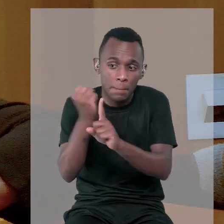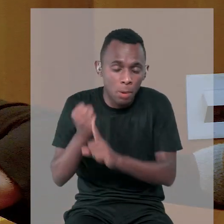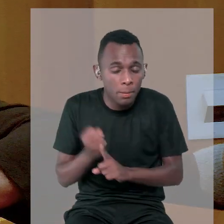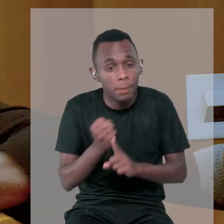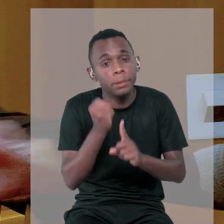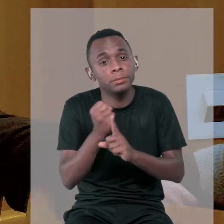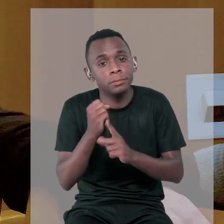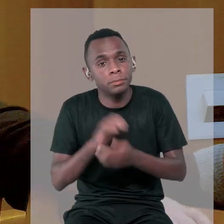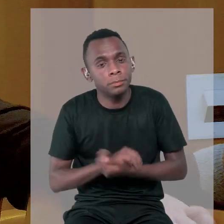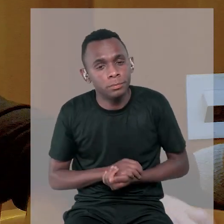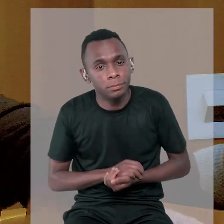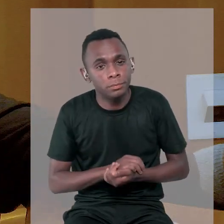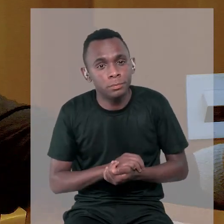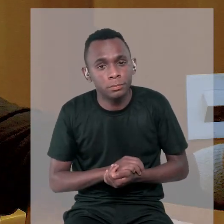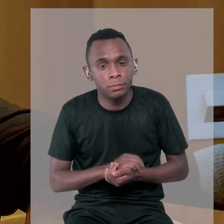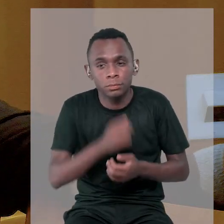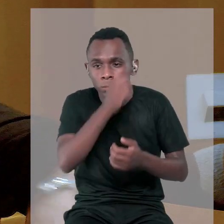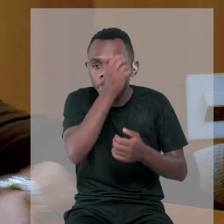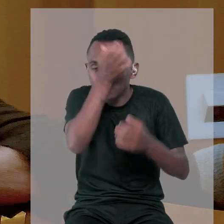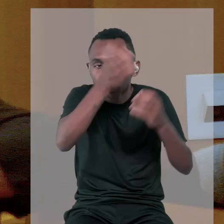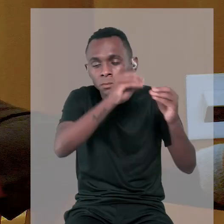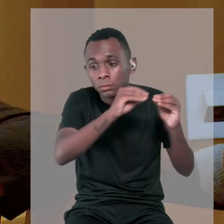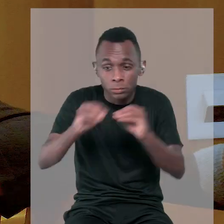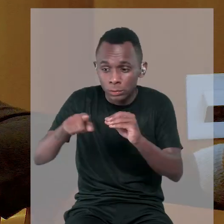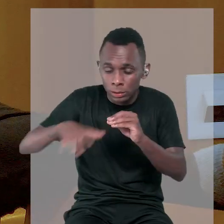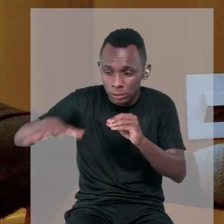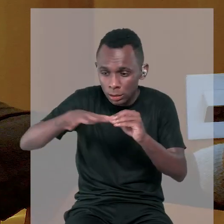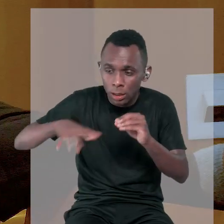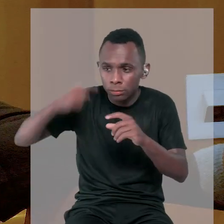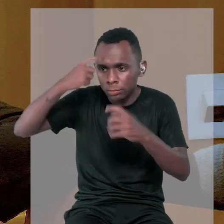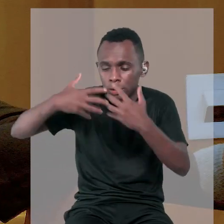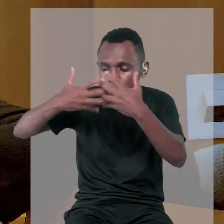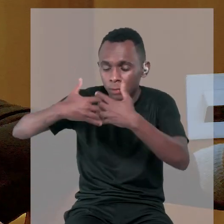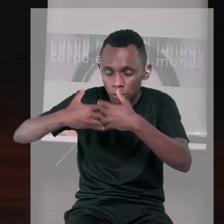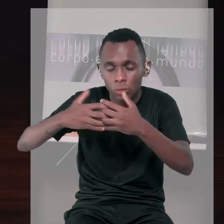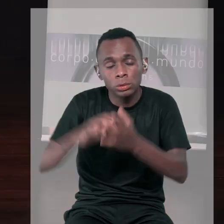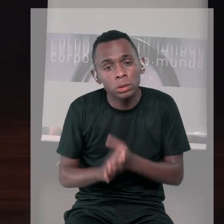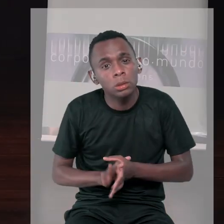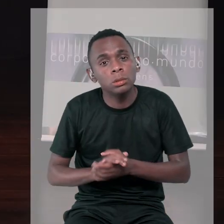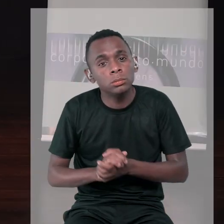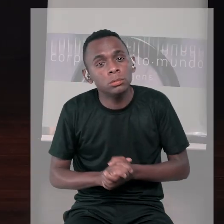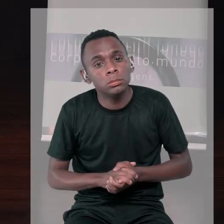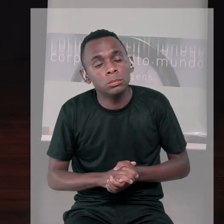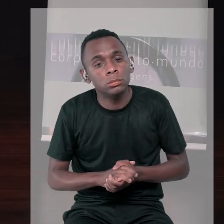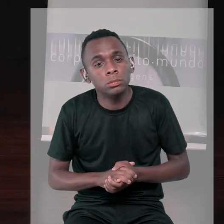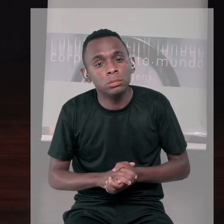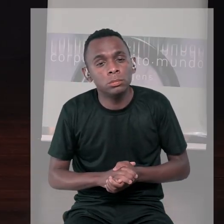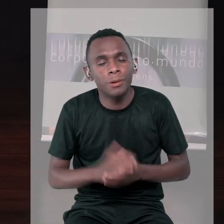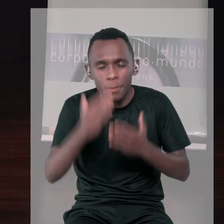transportou para essa escala mais restrita as suas reflexões. Especulou isso. Muito obrigado, professor Carlos